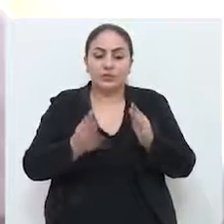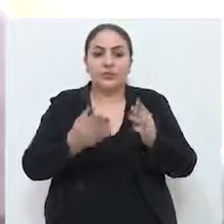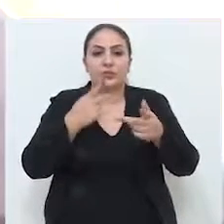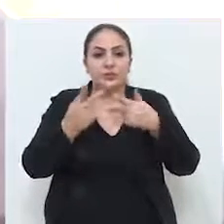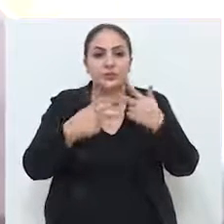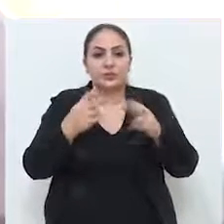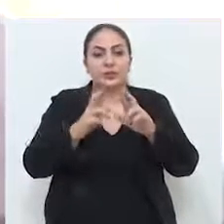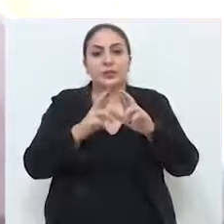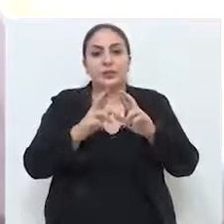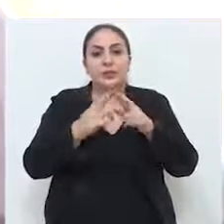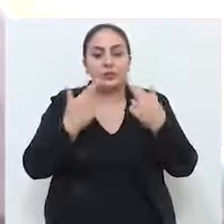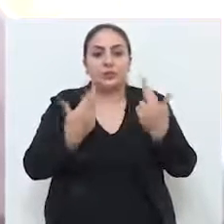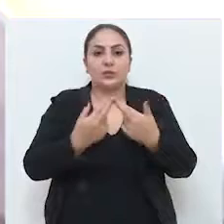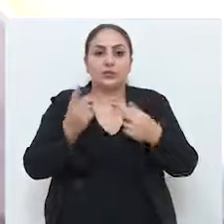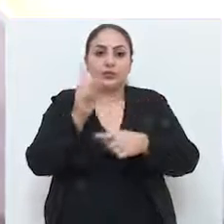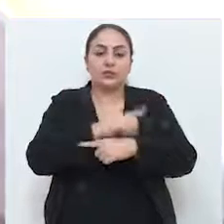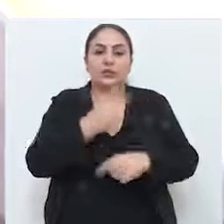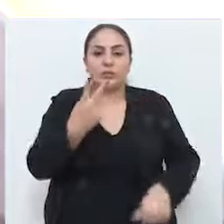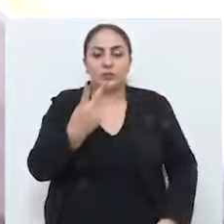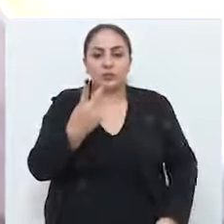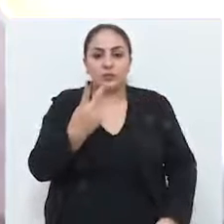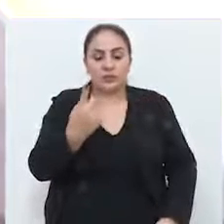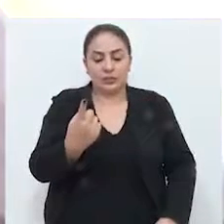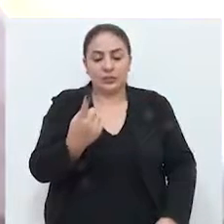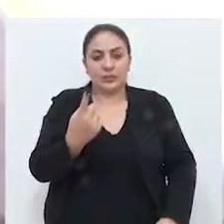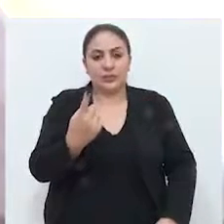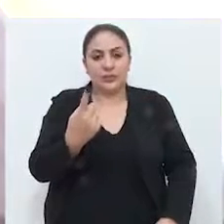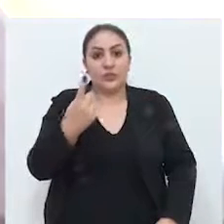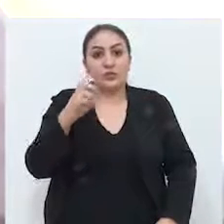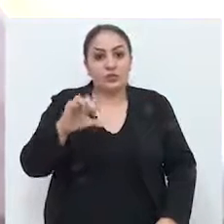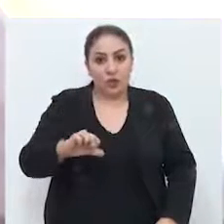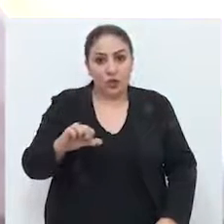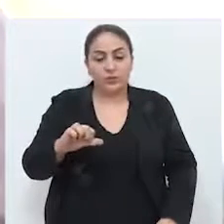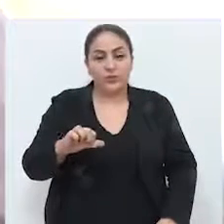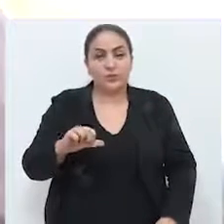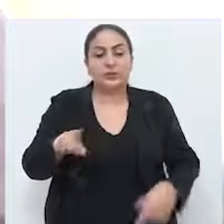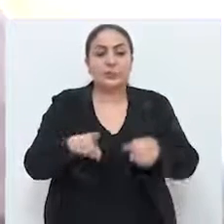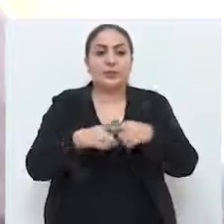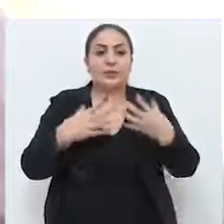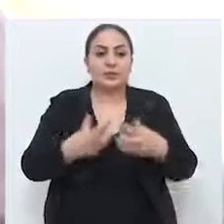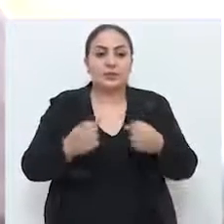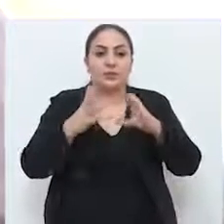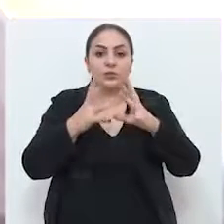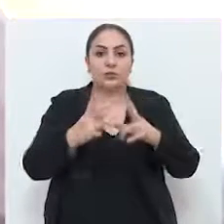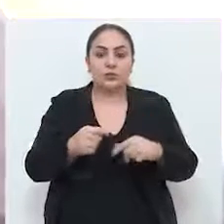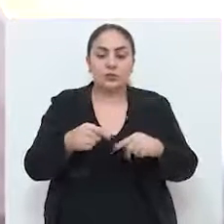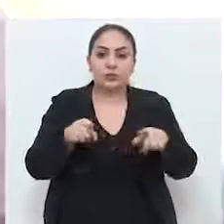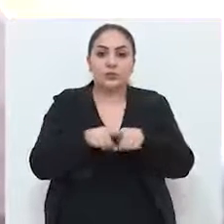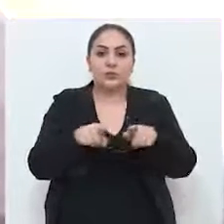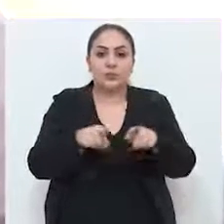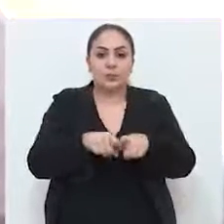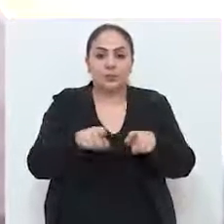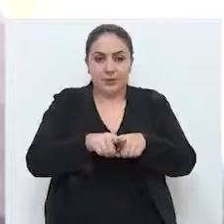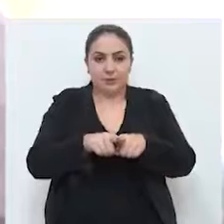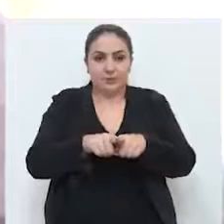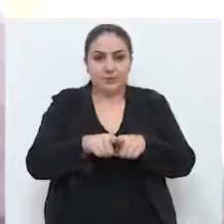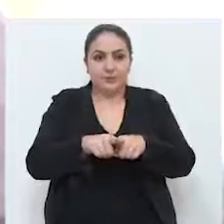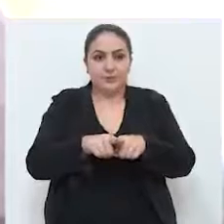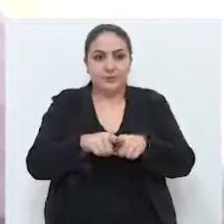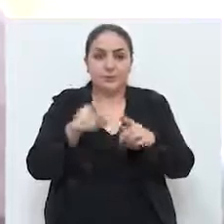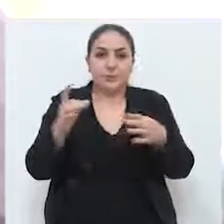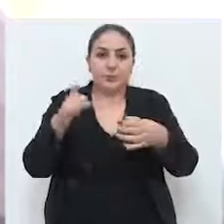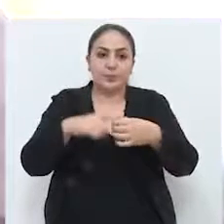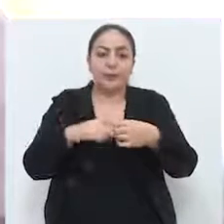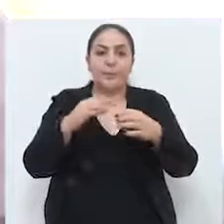já posto na reunião do dia 19 e com aceitação de grande parte dos membros, inclusive